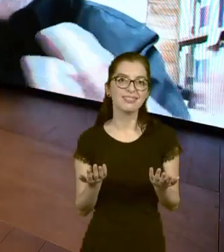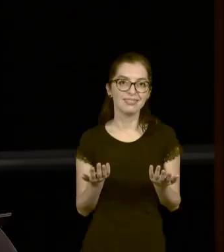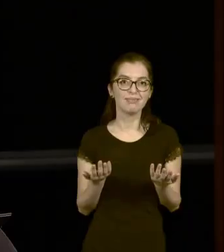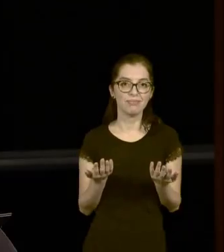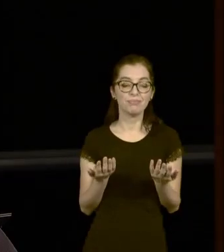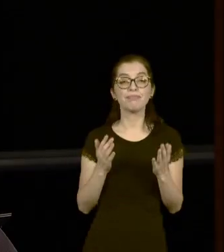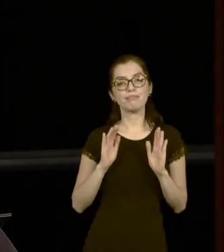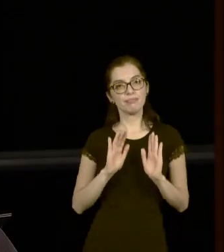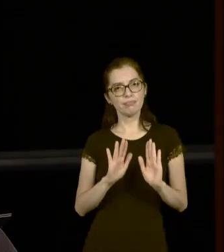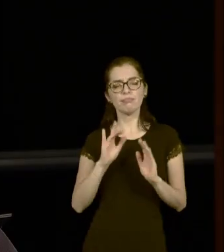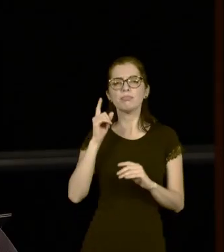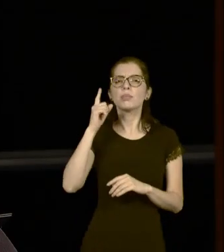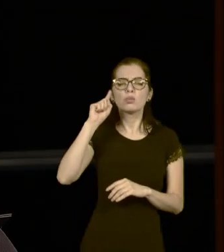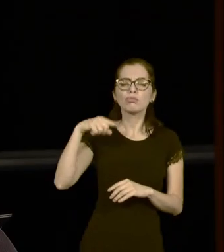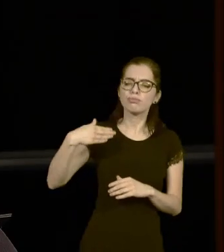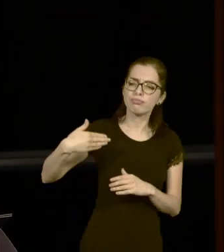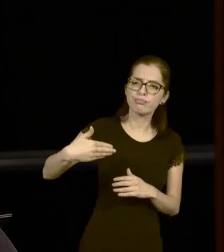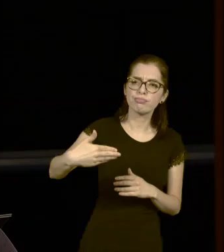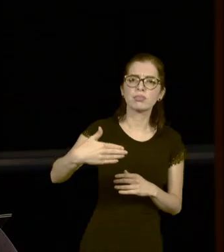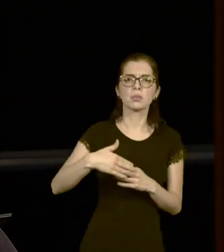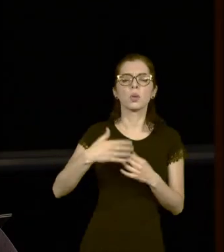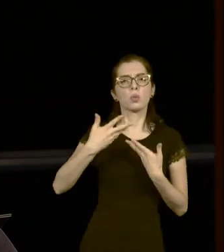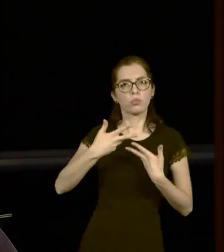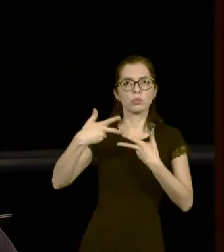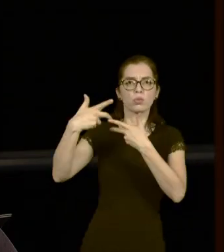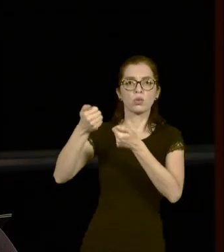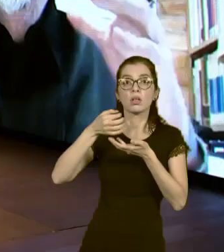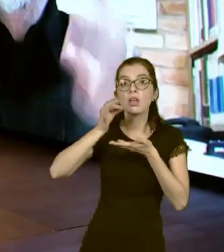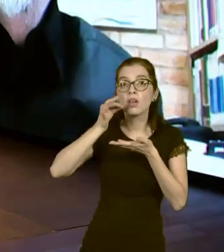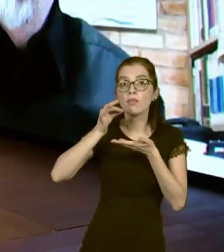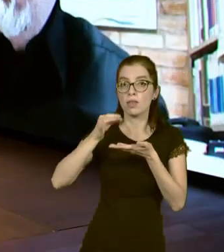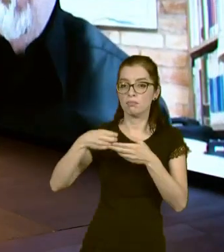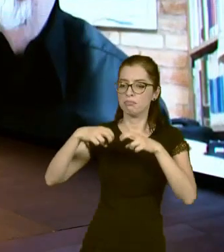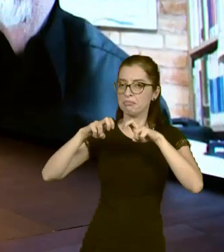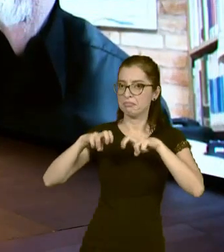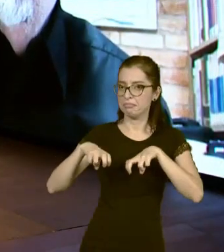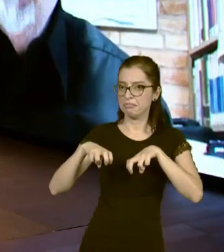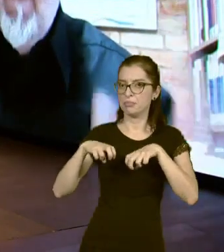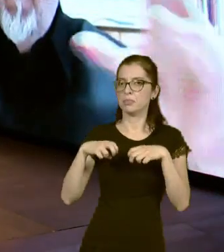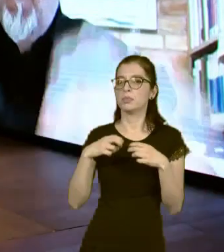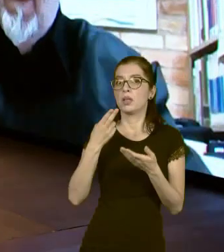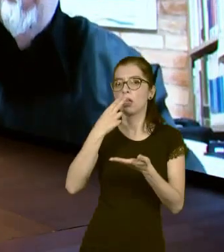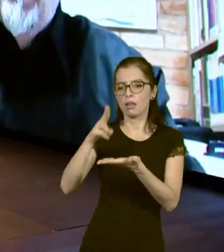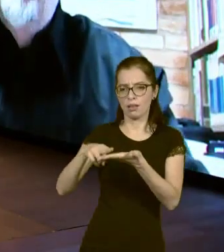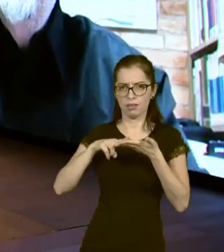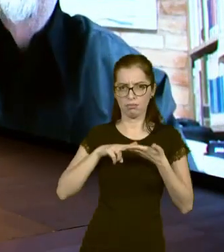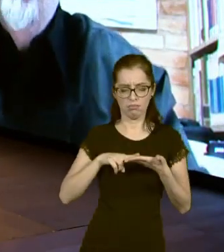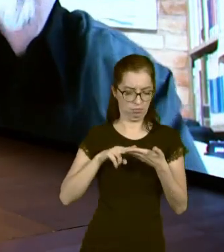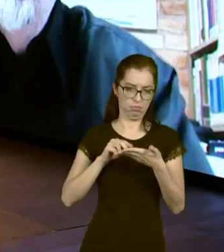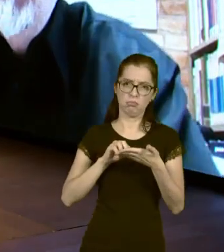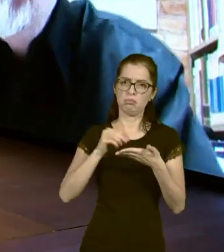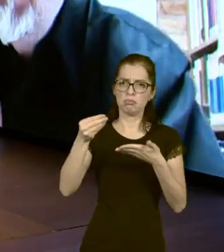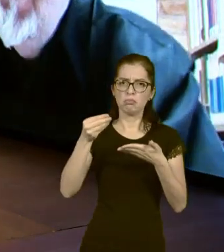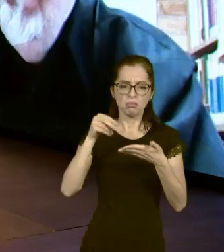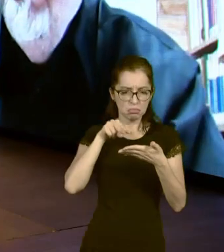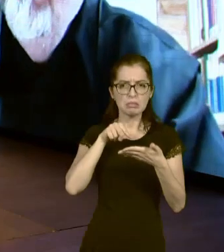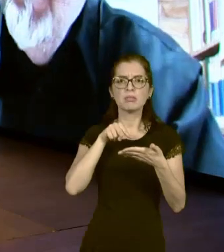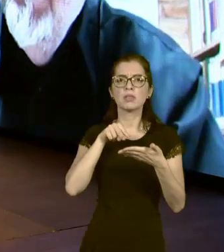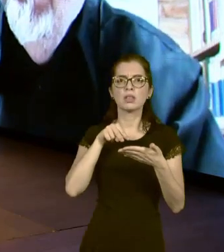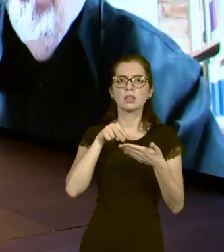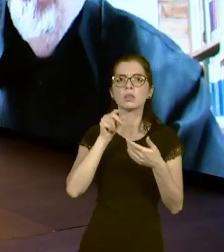dia seguinte, ela me chamou para tomar o café da manhã com ela, e ela me deu um envelope. E ela falou: olha, aqui está o meu